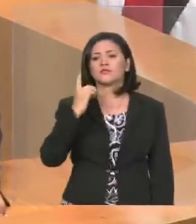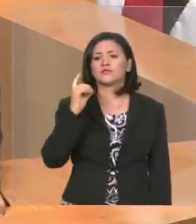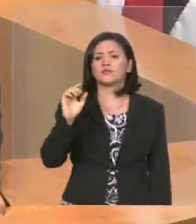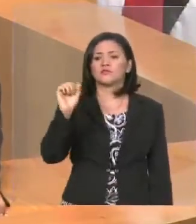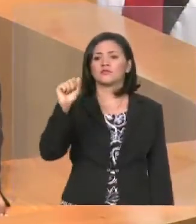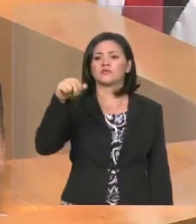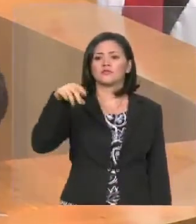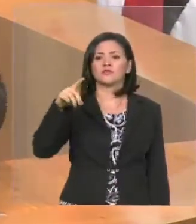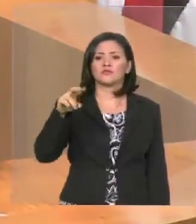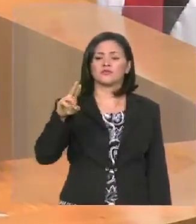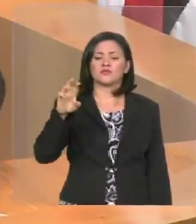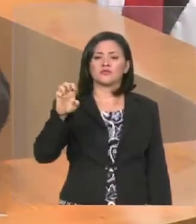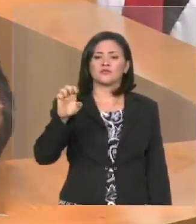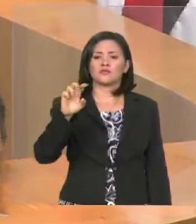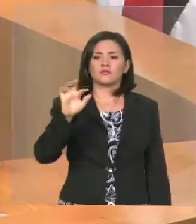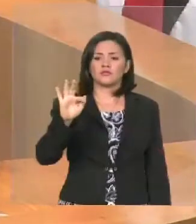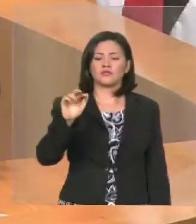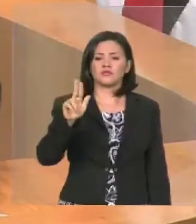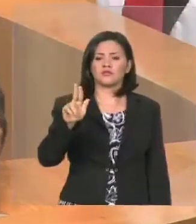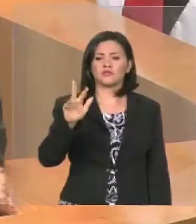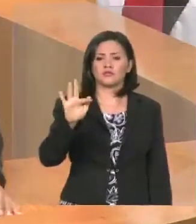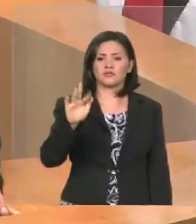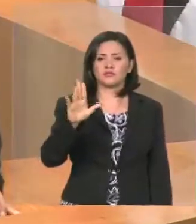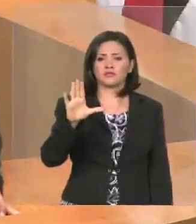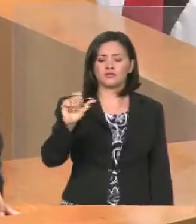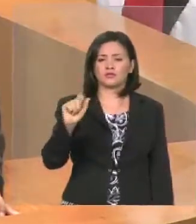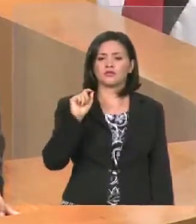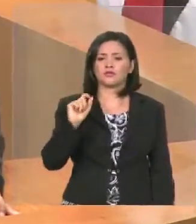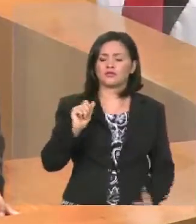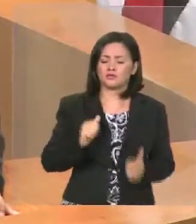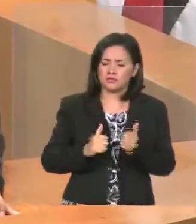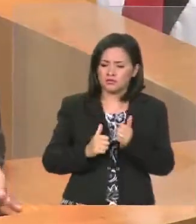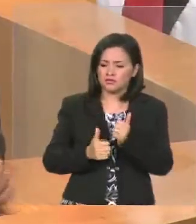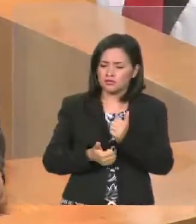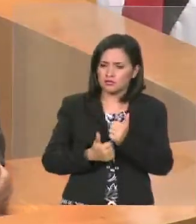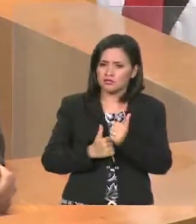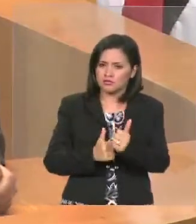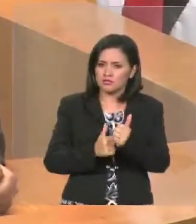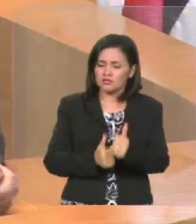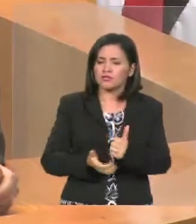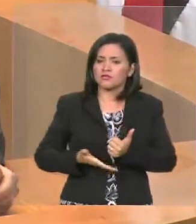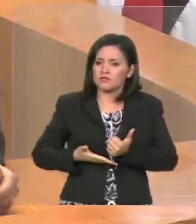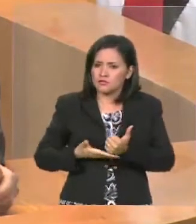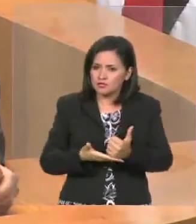Fufuca por ter sempre acreditado, ter sempre apoiado o projeto,